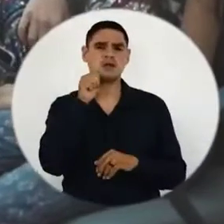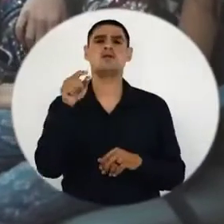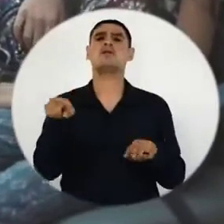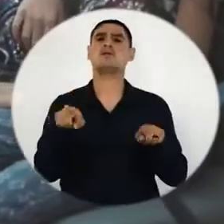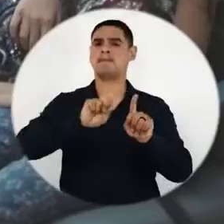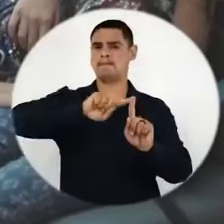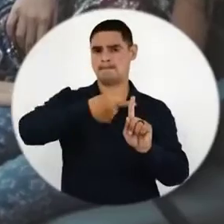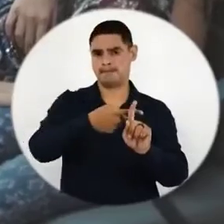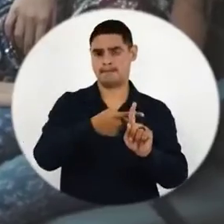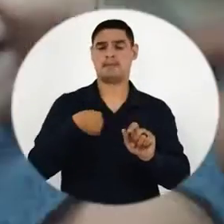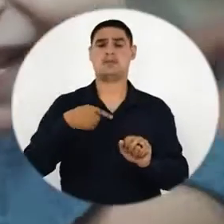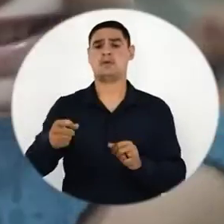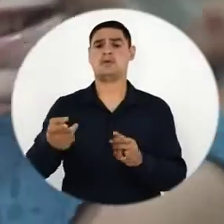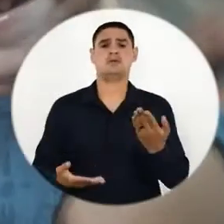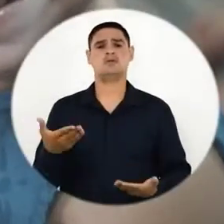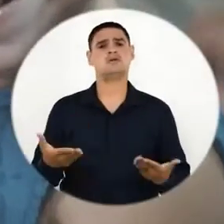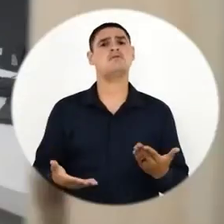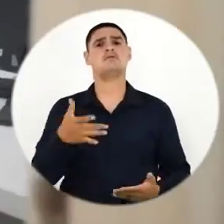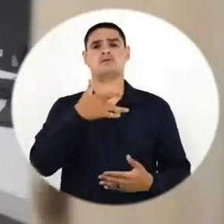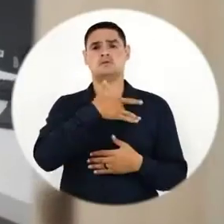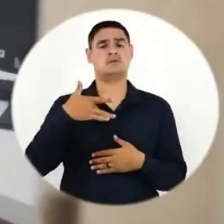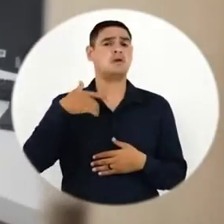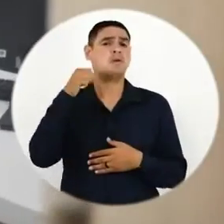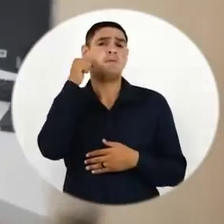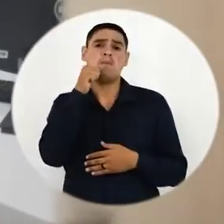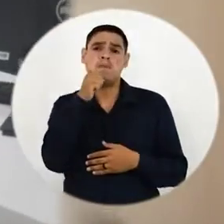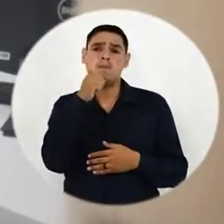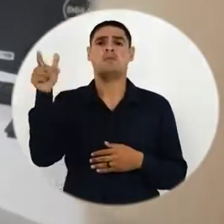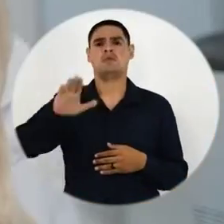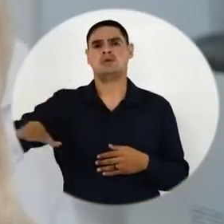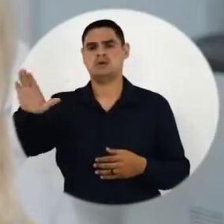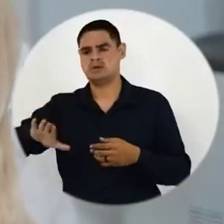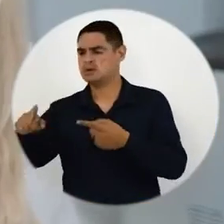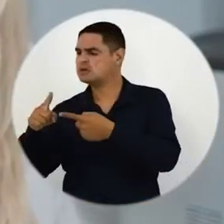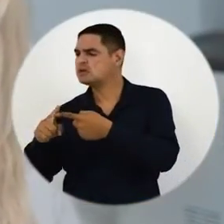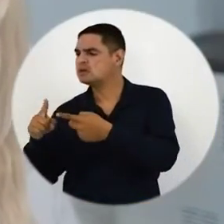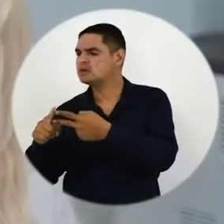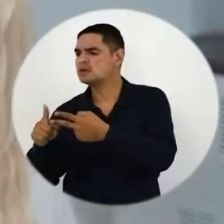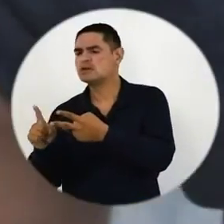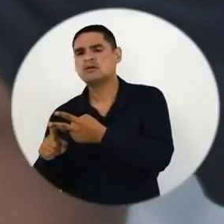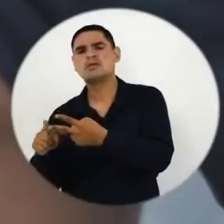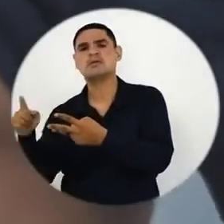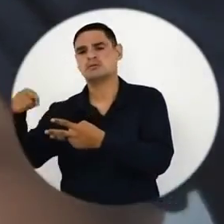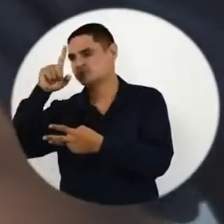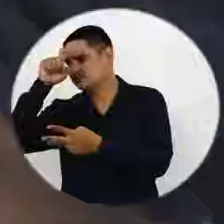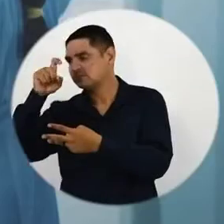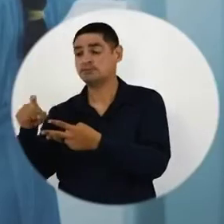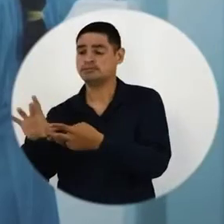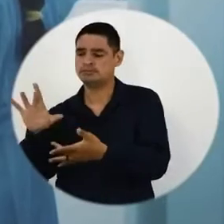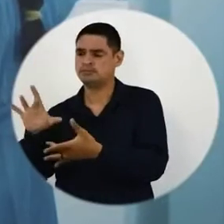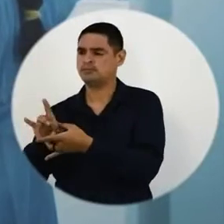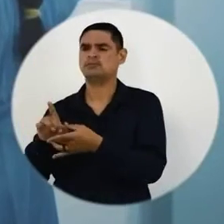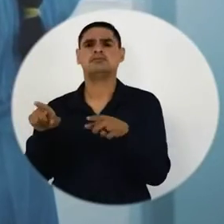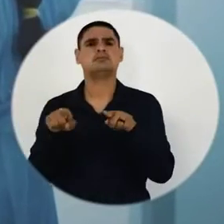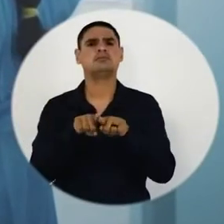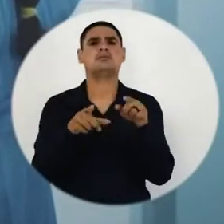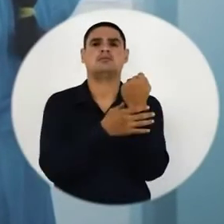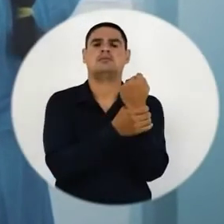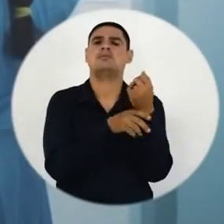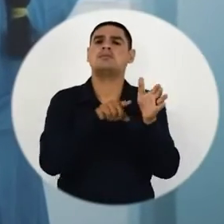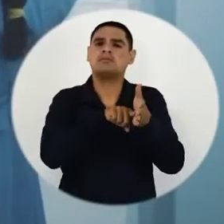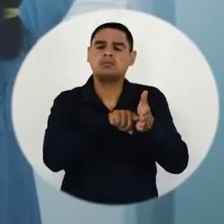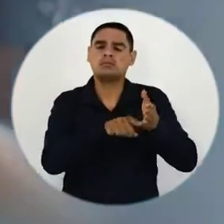Implantar o serviço de saúde da mulher e da criança em Frotinhas, Gonzaguinhas e Nossa Senhora da Conceição. E garantir exames